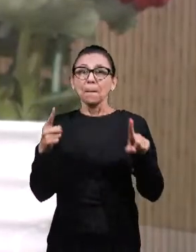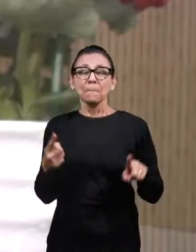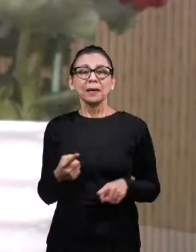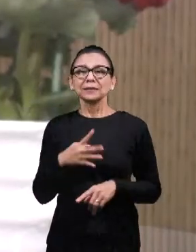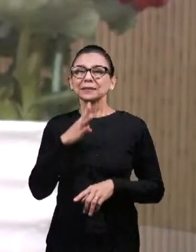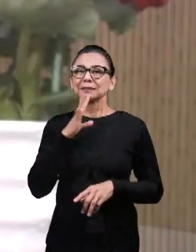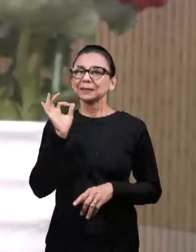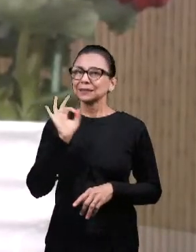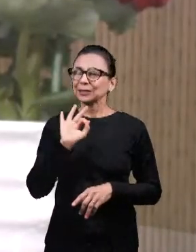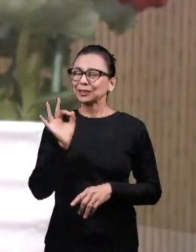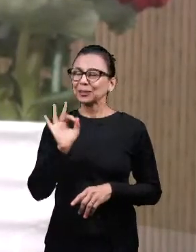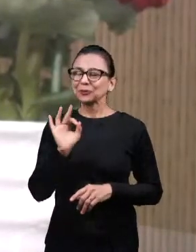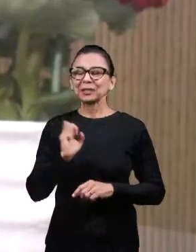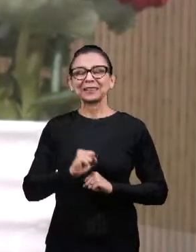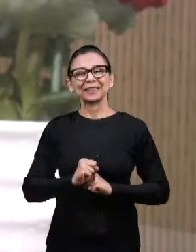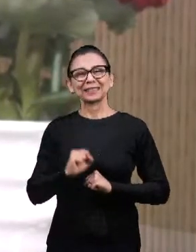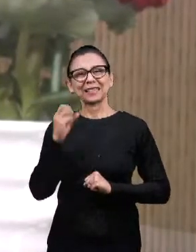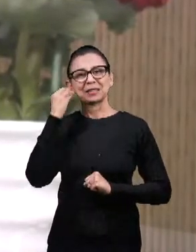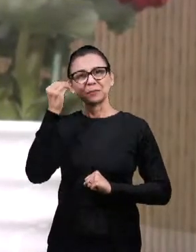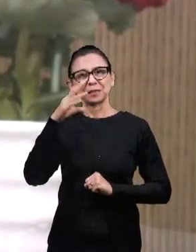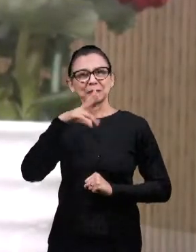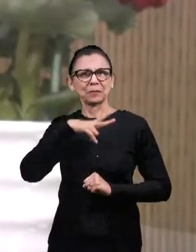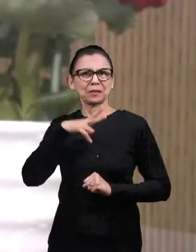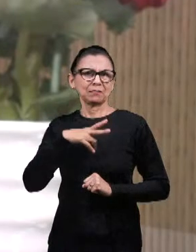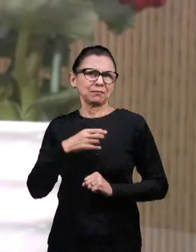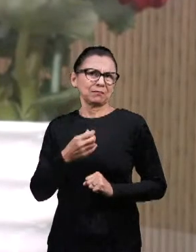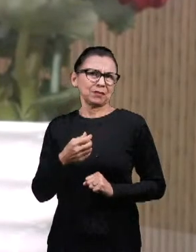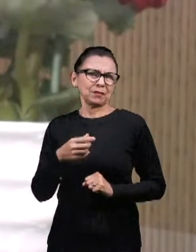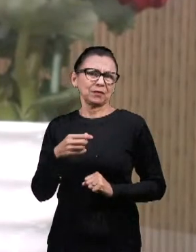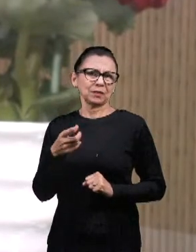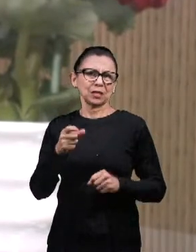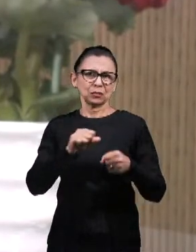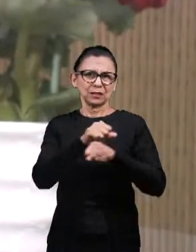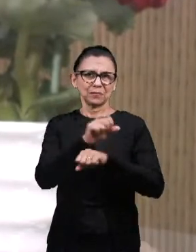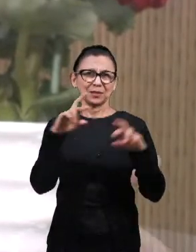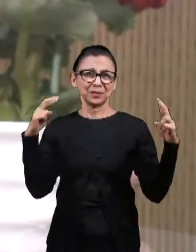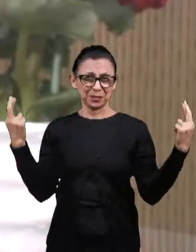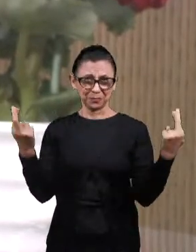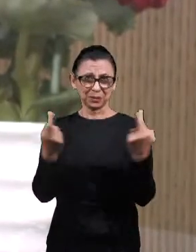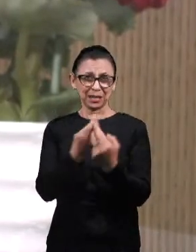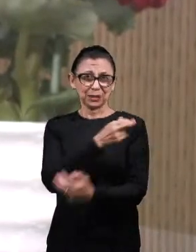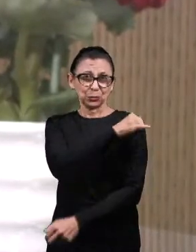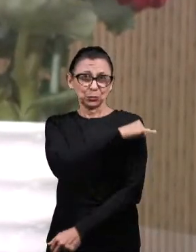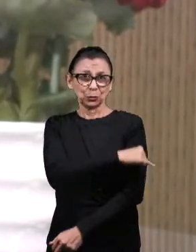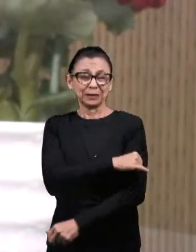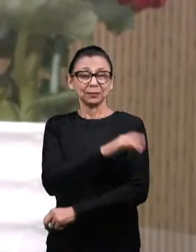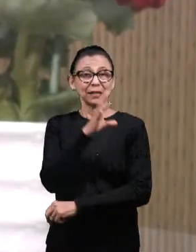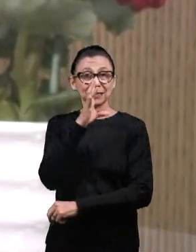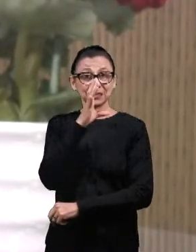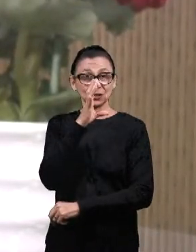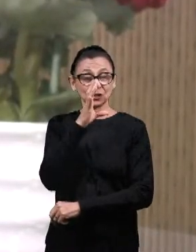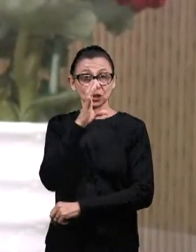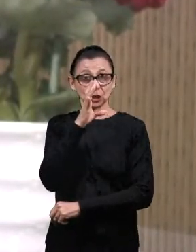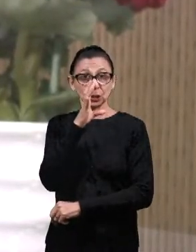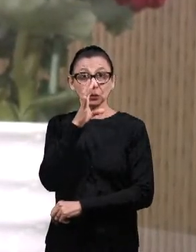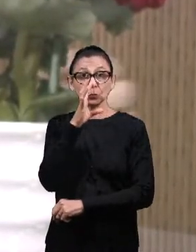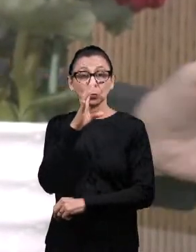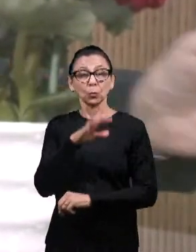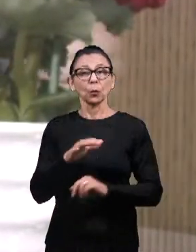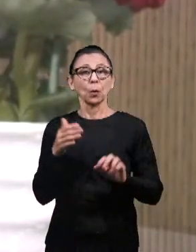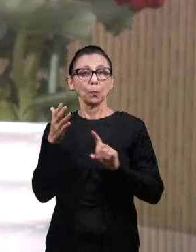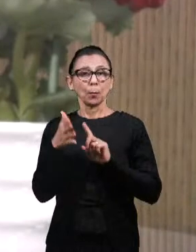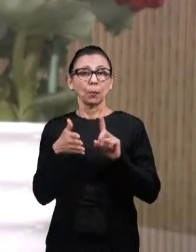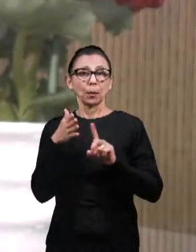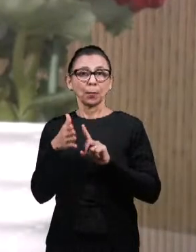senhor tocou no início ali. Nós tínhamos 2 mil jovens ou mais ali do Rio de Janeiro assistindo. Porque fizemos pelo Zoom,